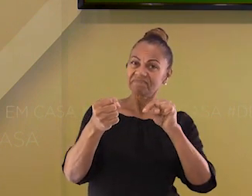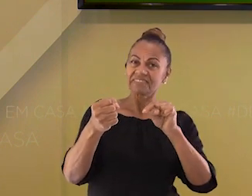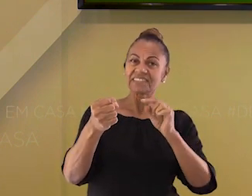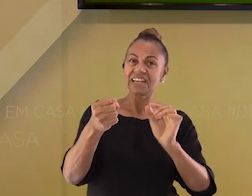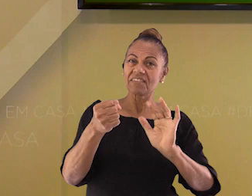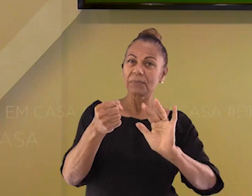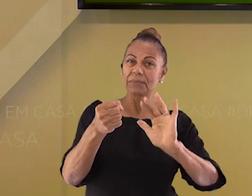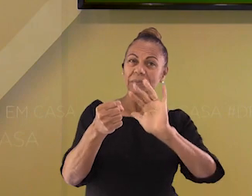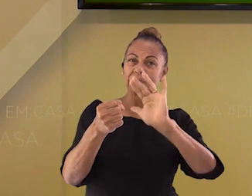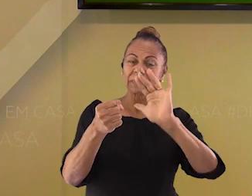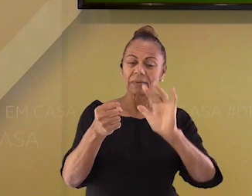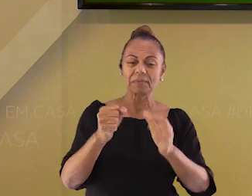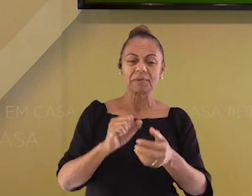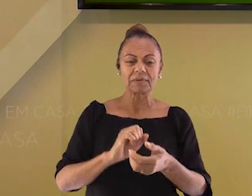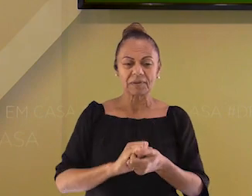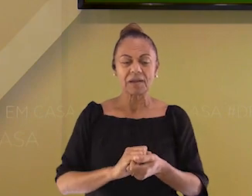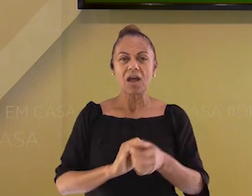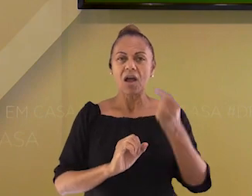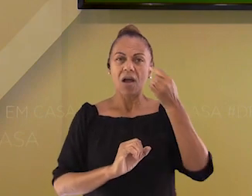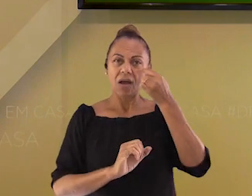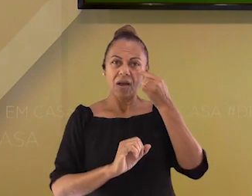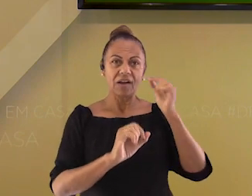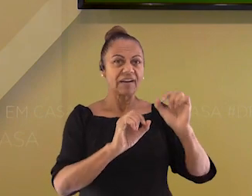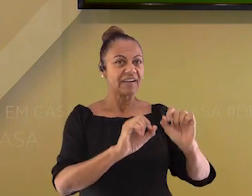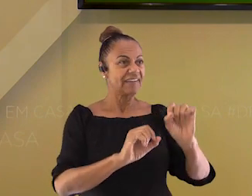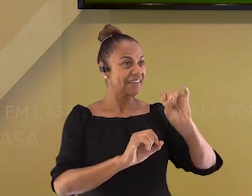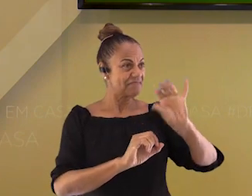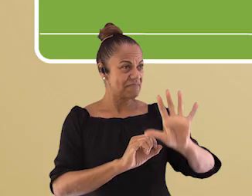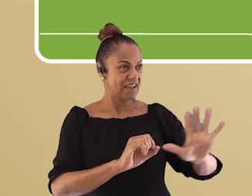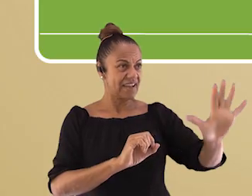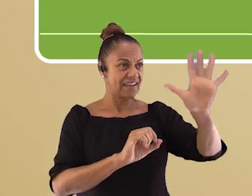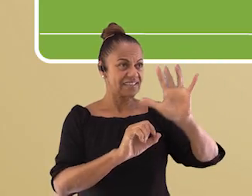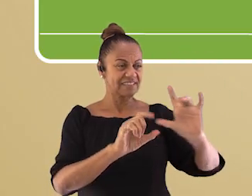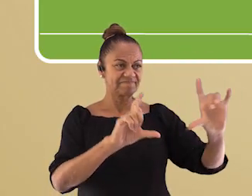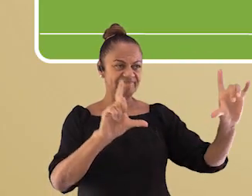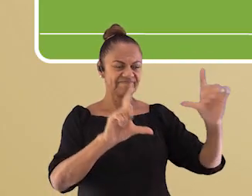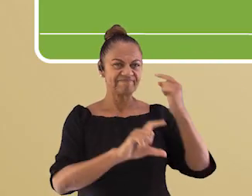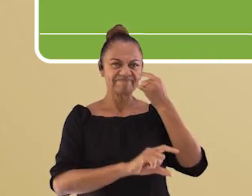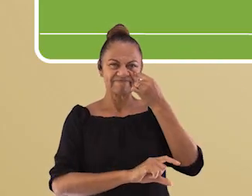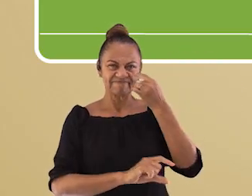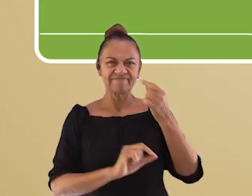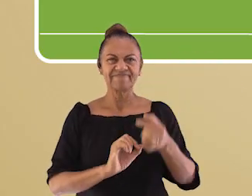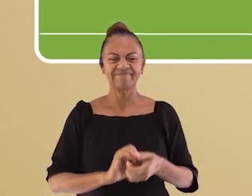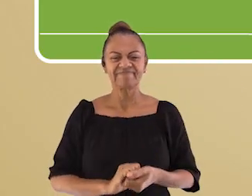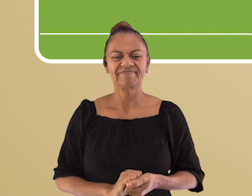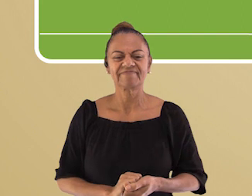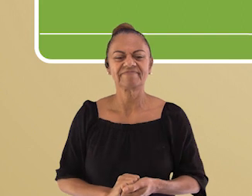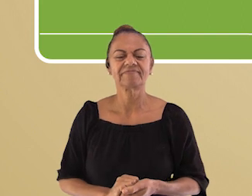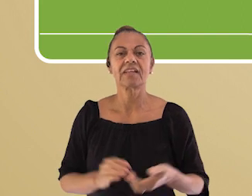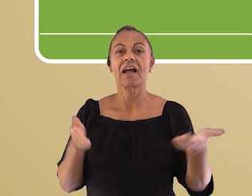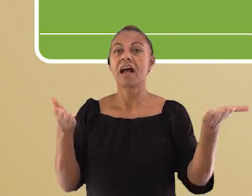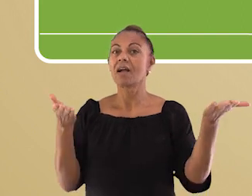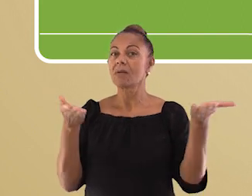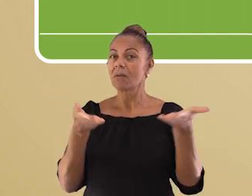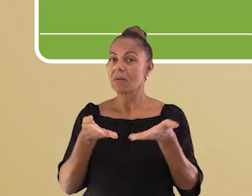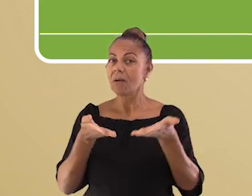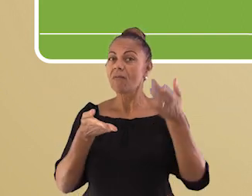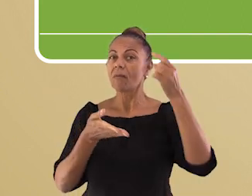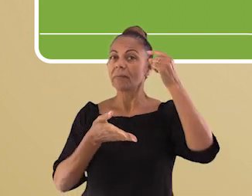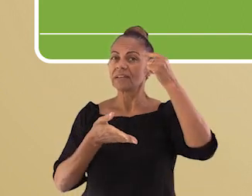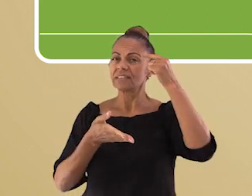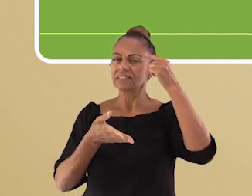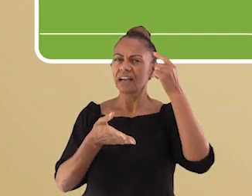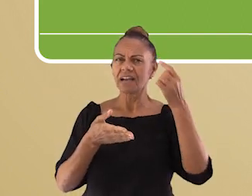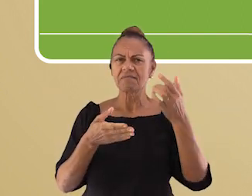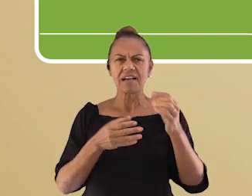aqui, olha essa imagem saindo o vapor da água. Agora, vamos pensar. Será que a